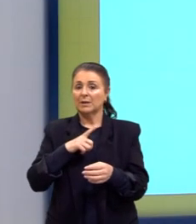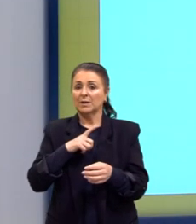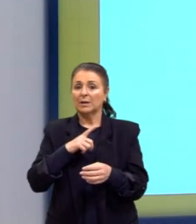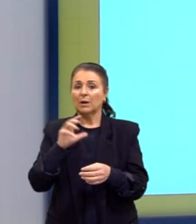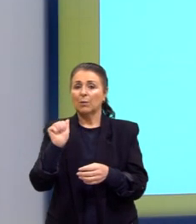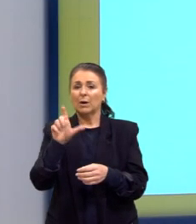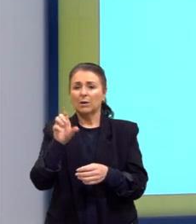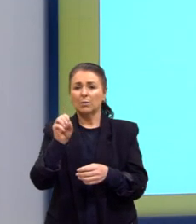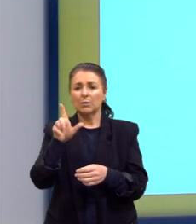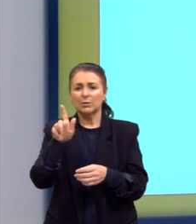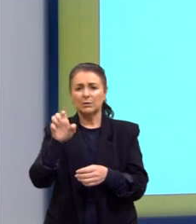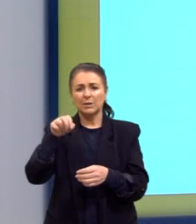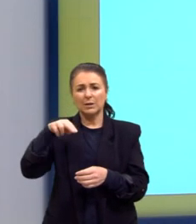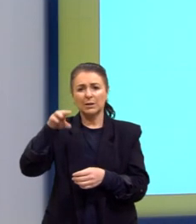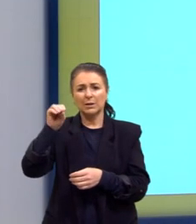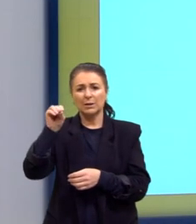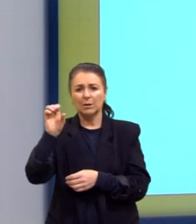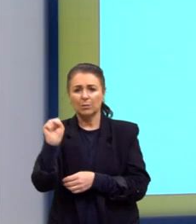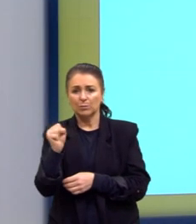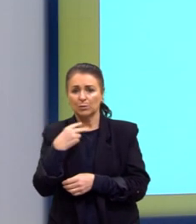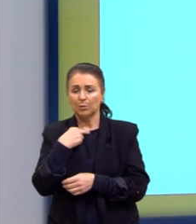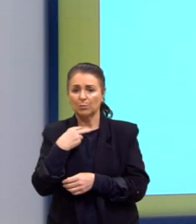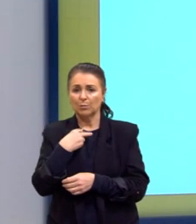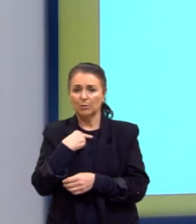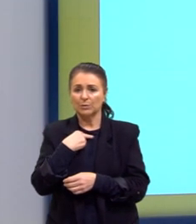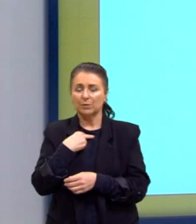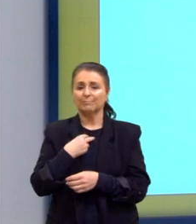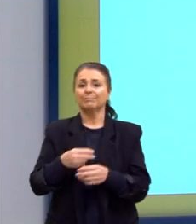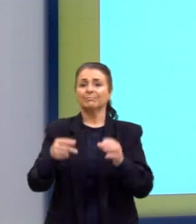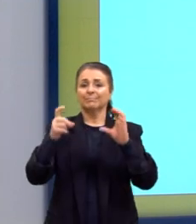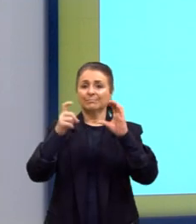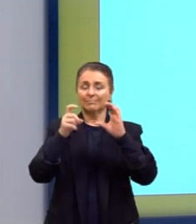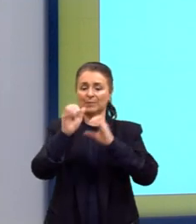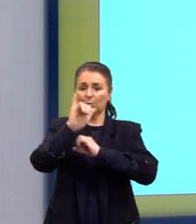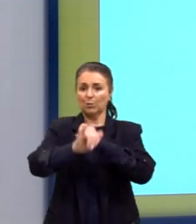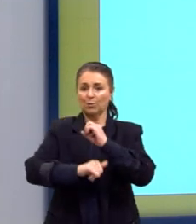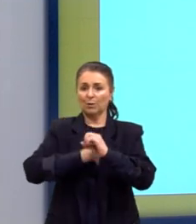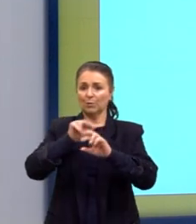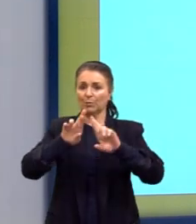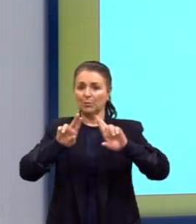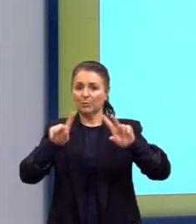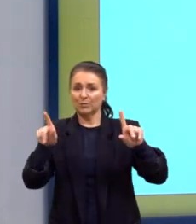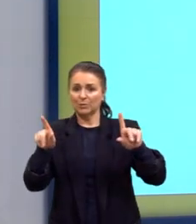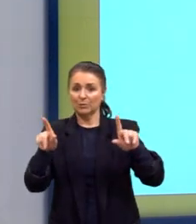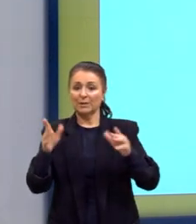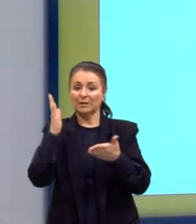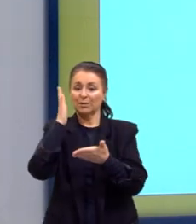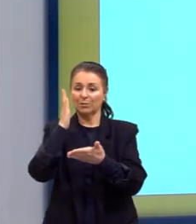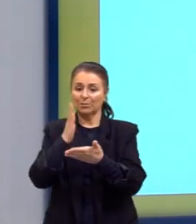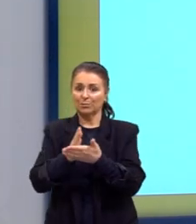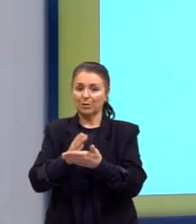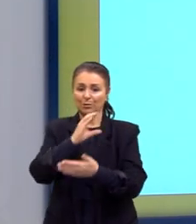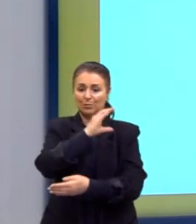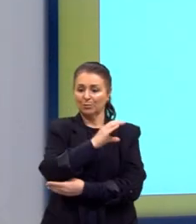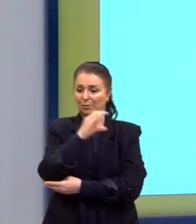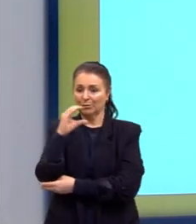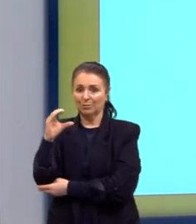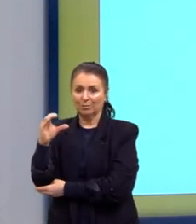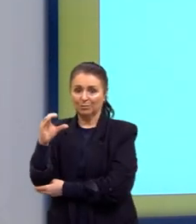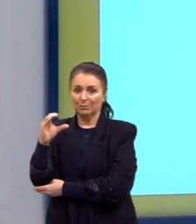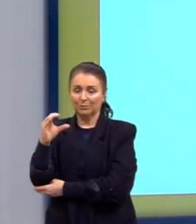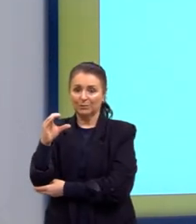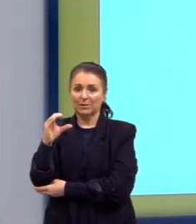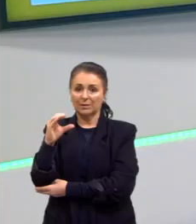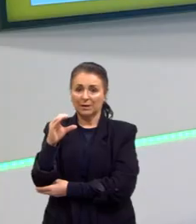podem ser heteroatomos e só pode ser heteroatomo quando ele está entre carbonos anotado